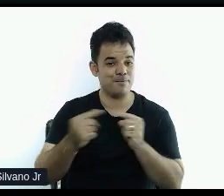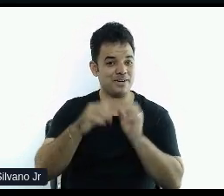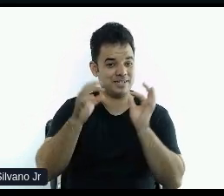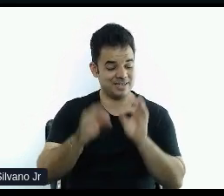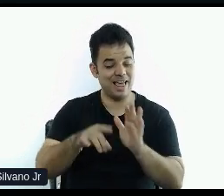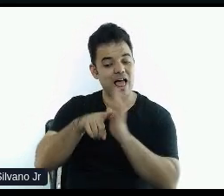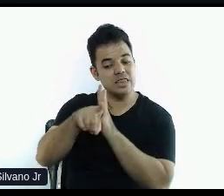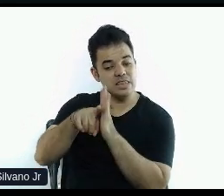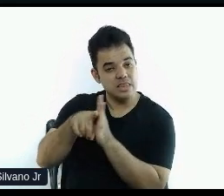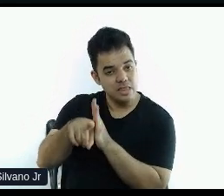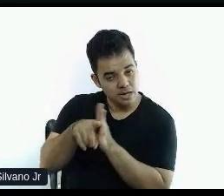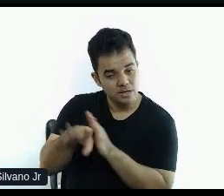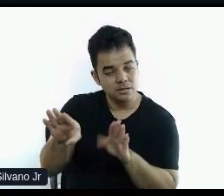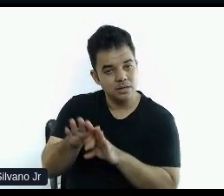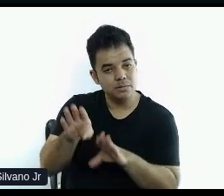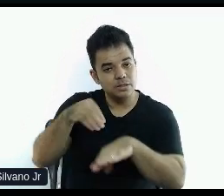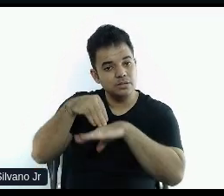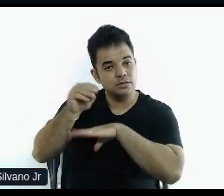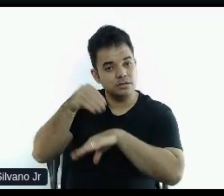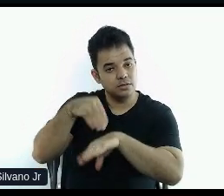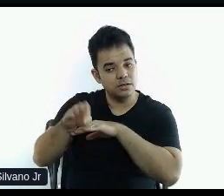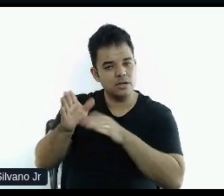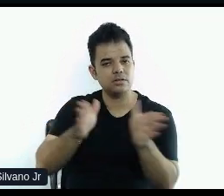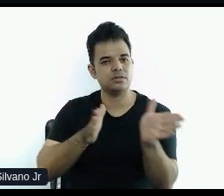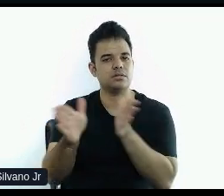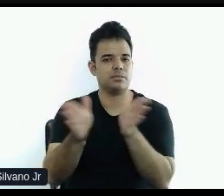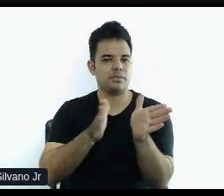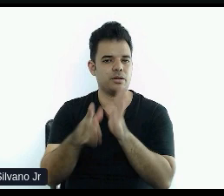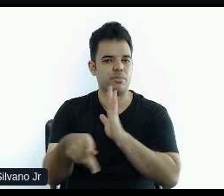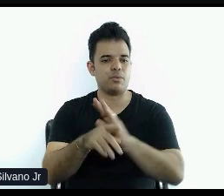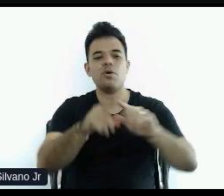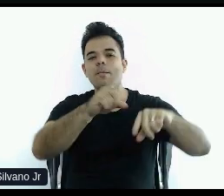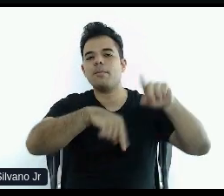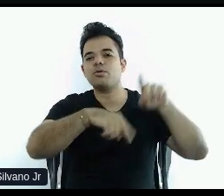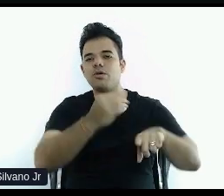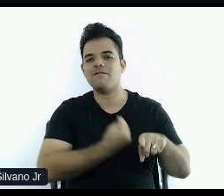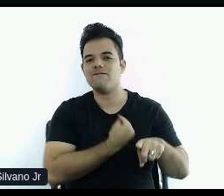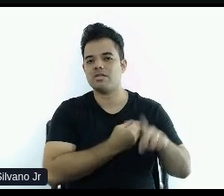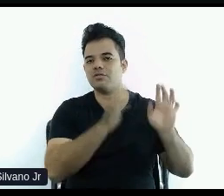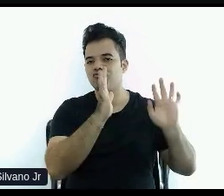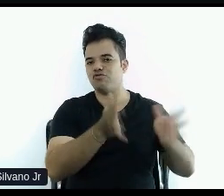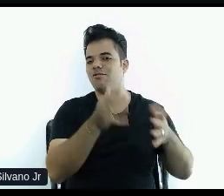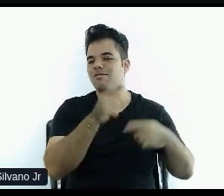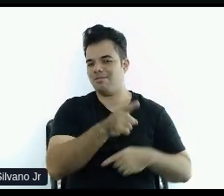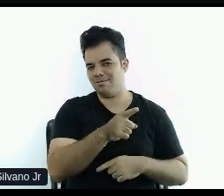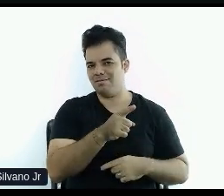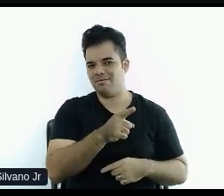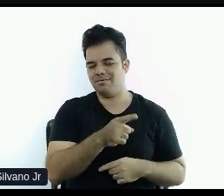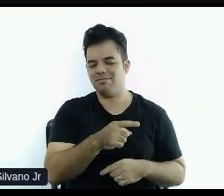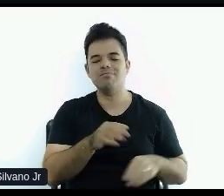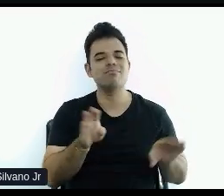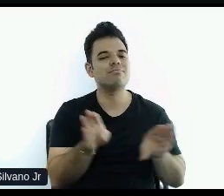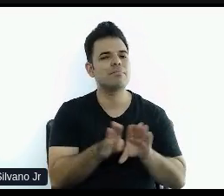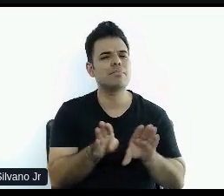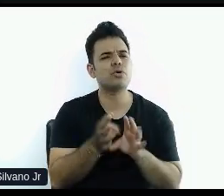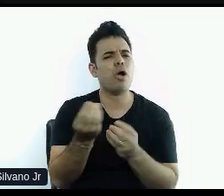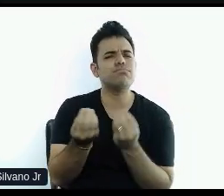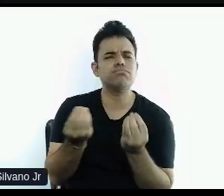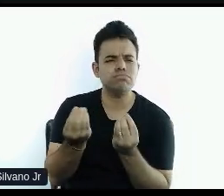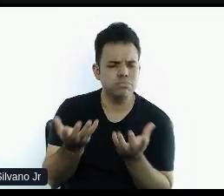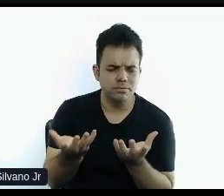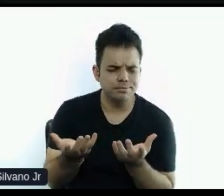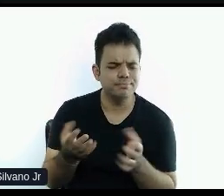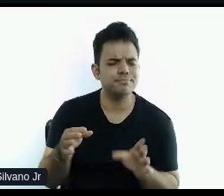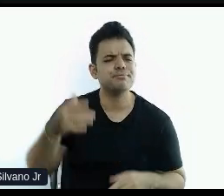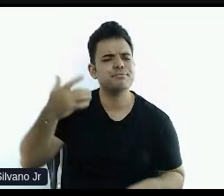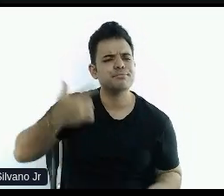e recomendação de acessibilidade em produtos existentes. Como que funciona, né? O que é